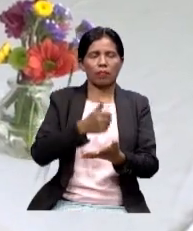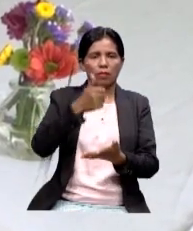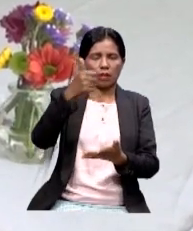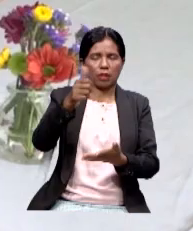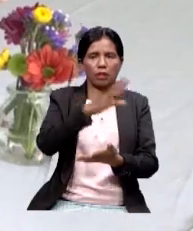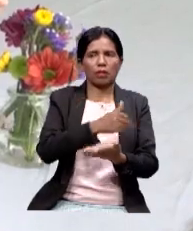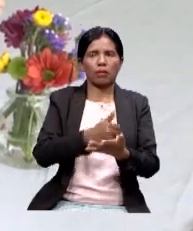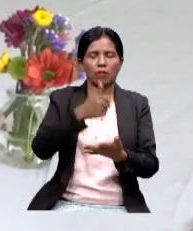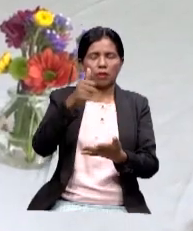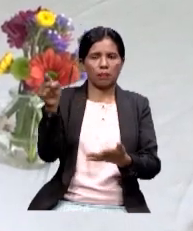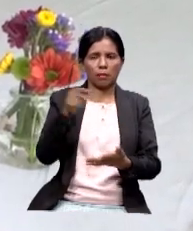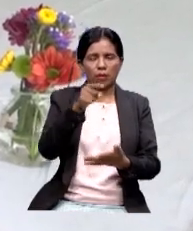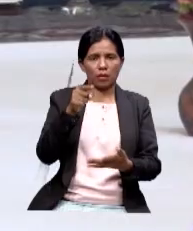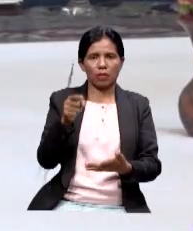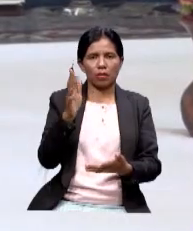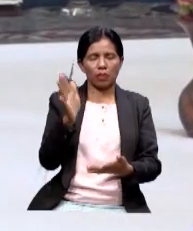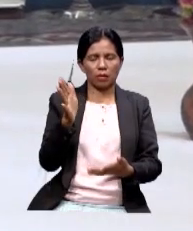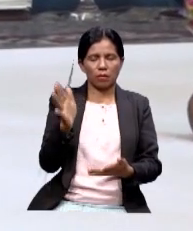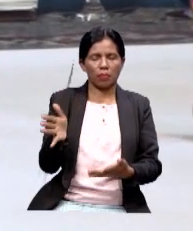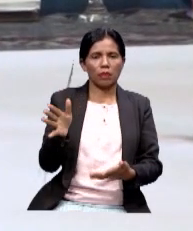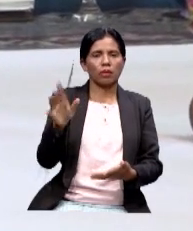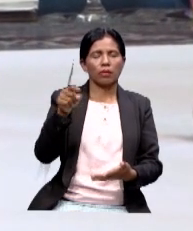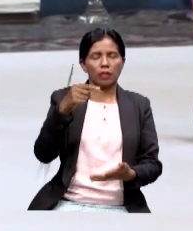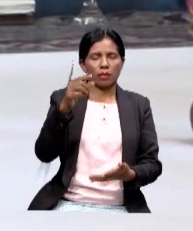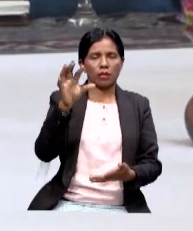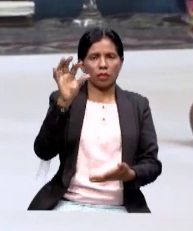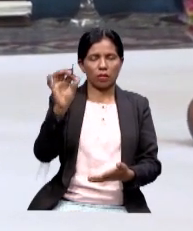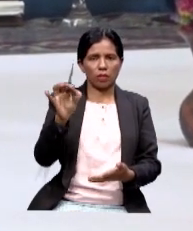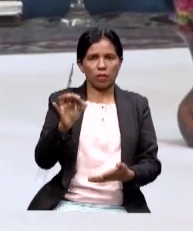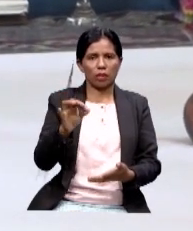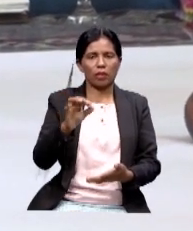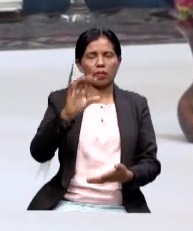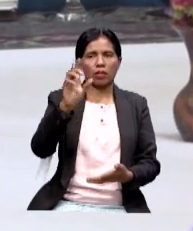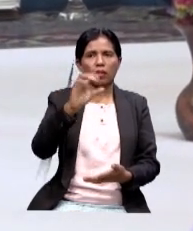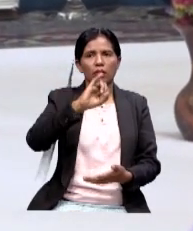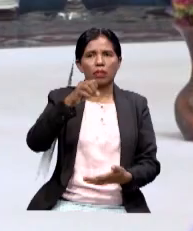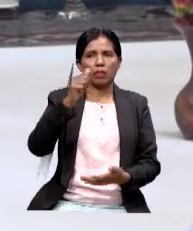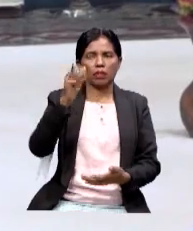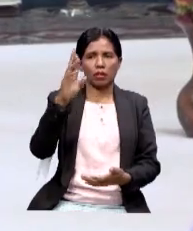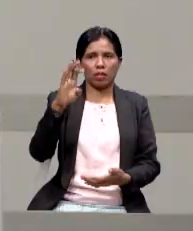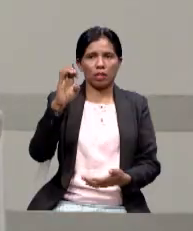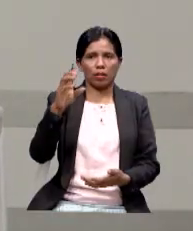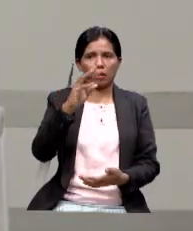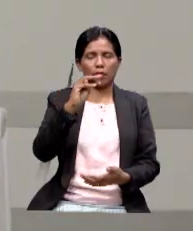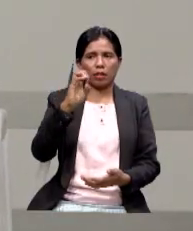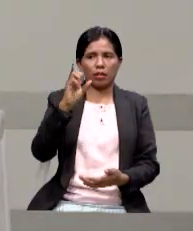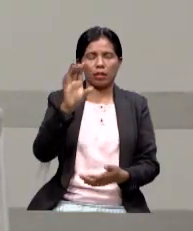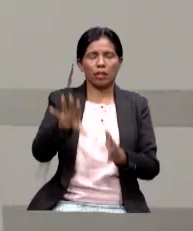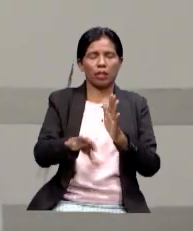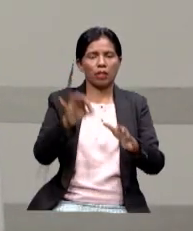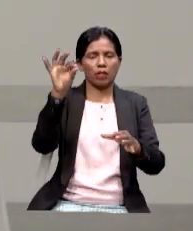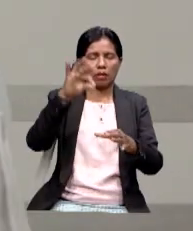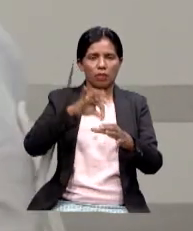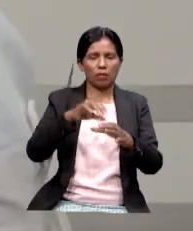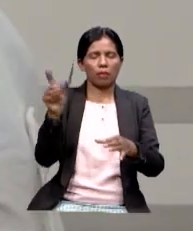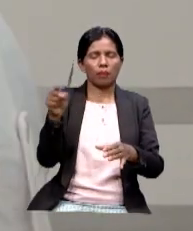ho votos porcento 50,6%, contra Jair Messias Bolsonaro, nebe hetan votos